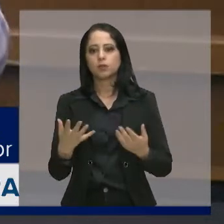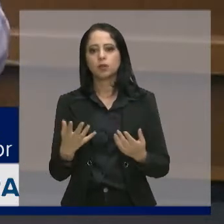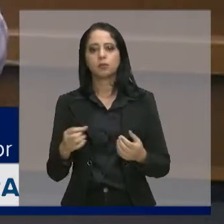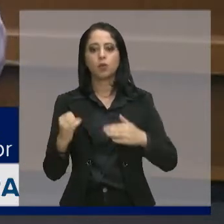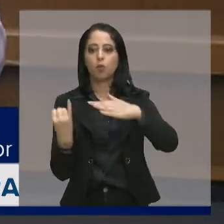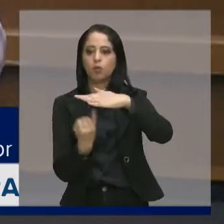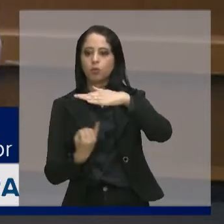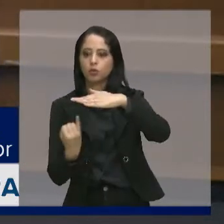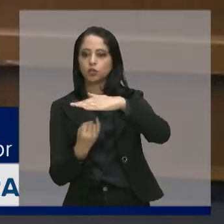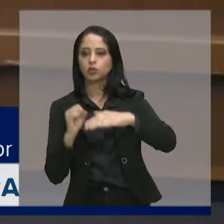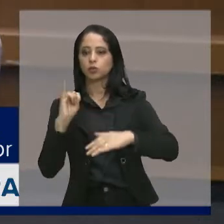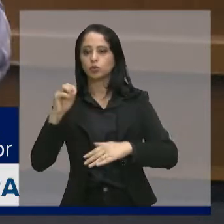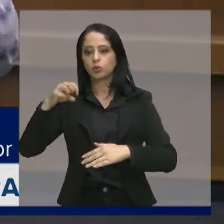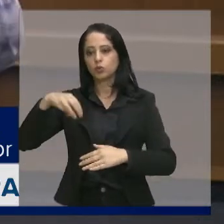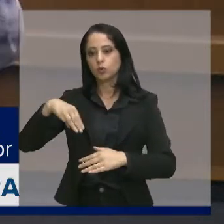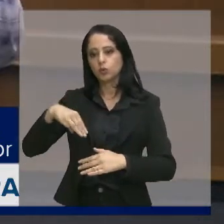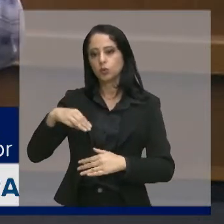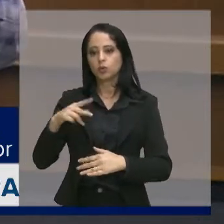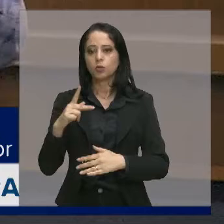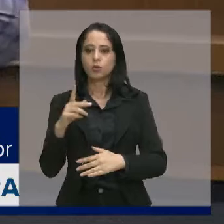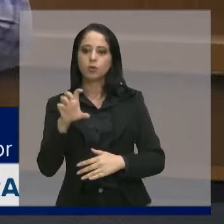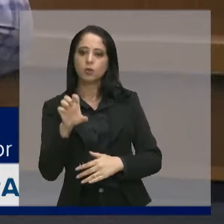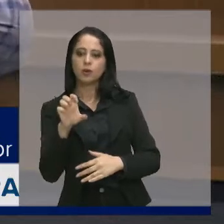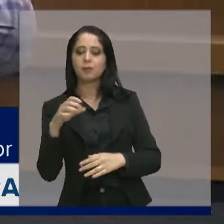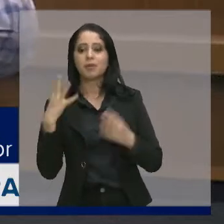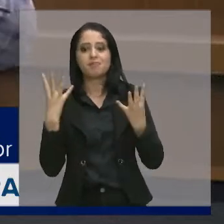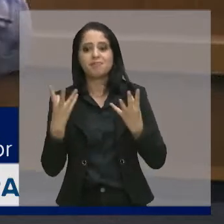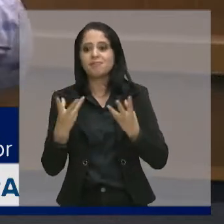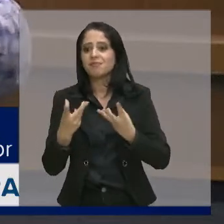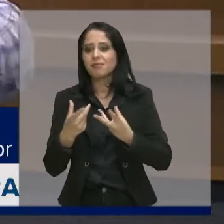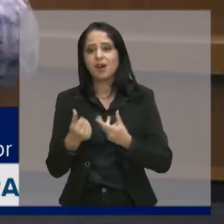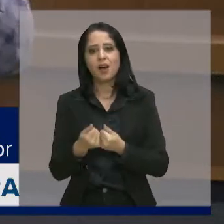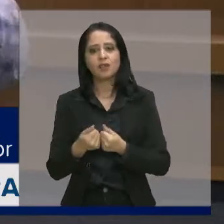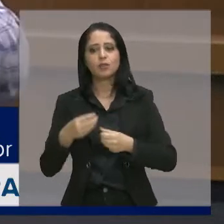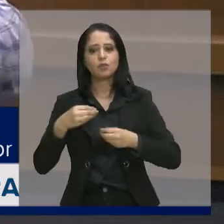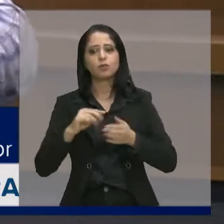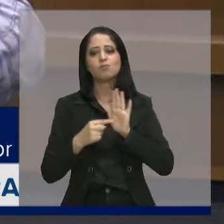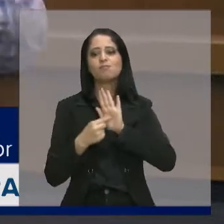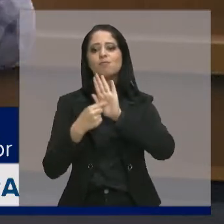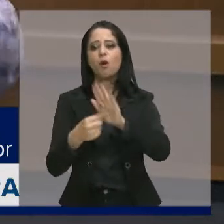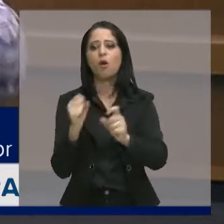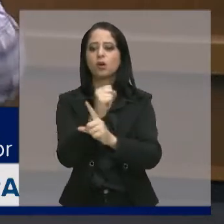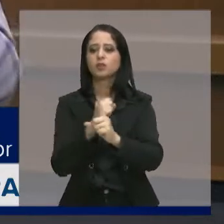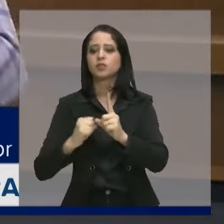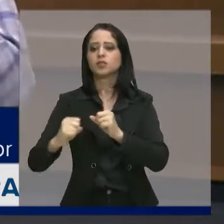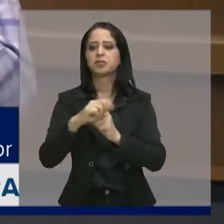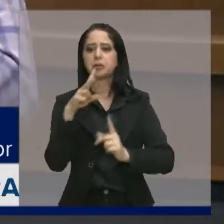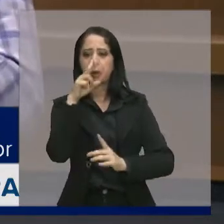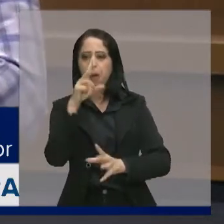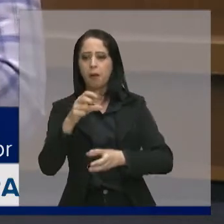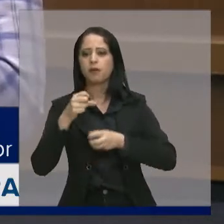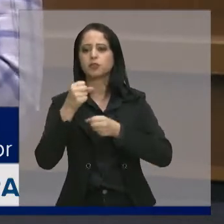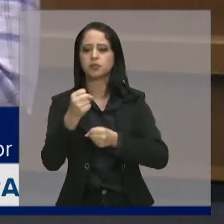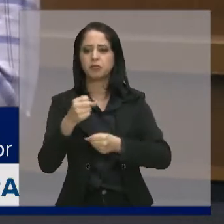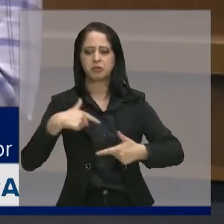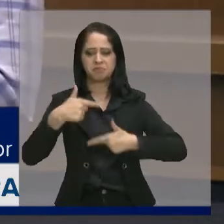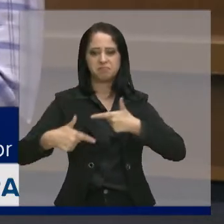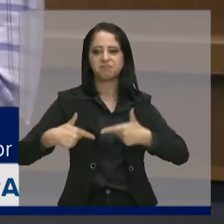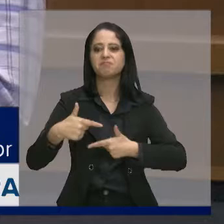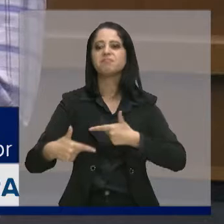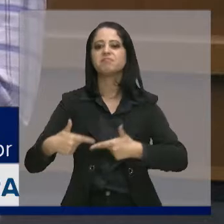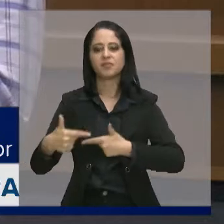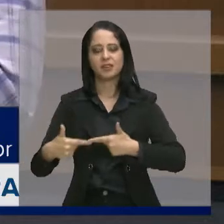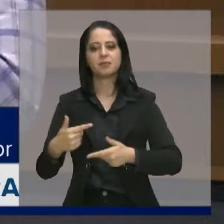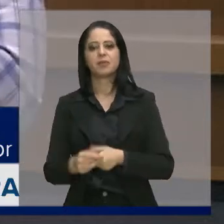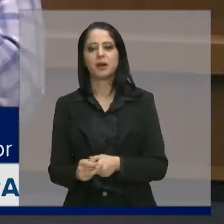tem de poder, então, colocar para a sociedade todo o trabalho, todo o desempenho, toda a força de produção que tem o Instituto